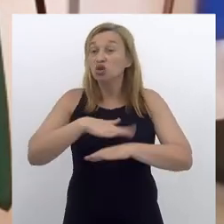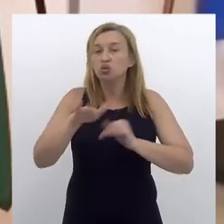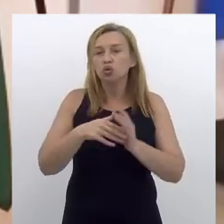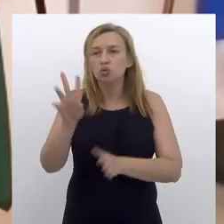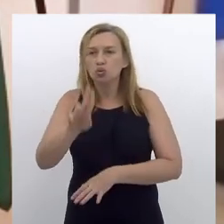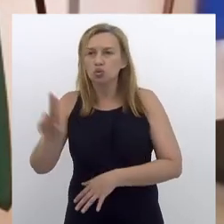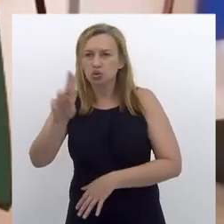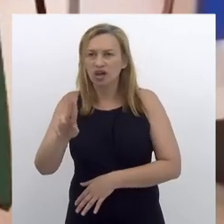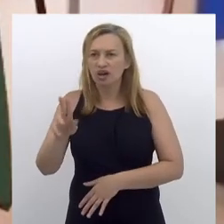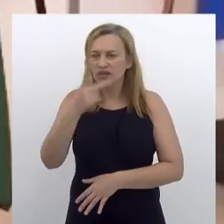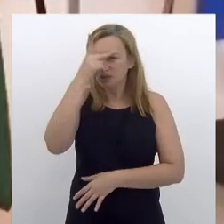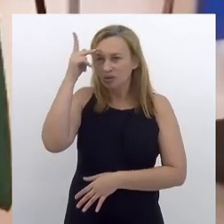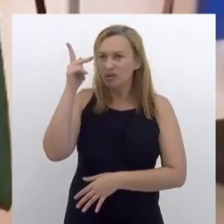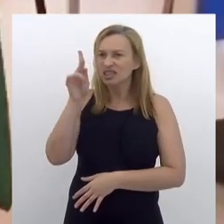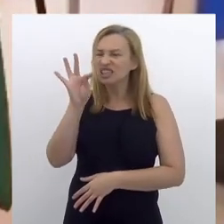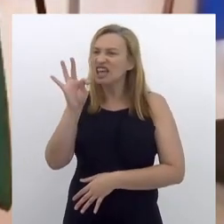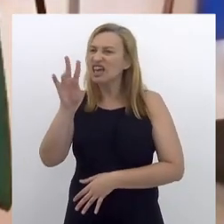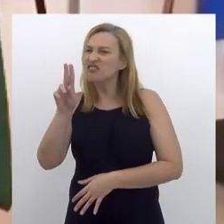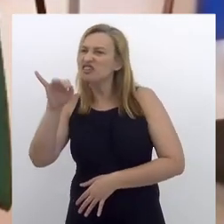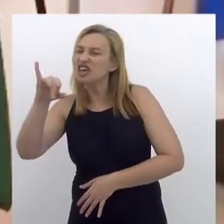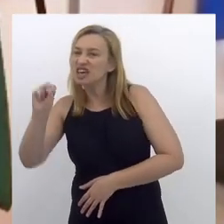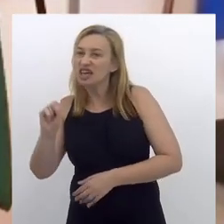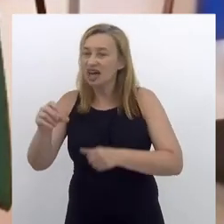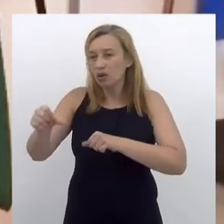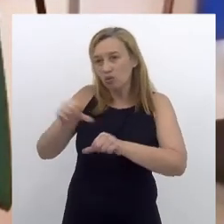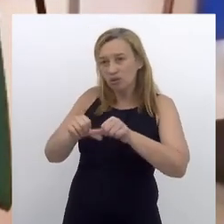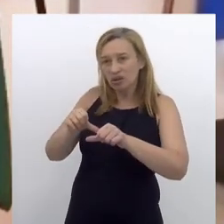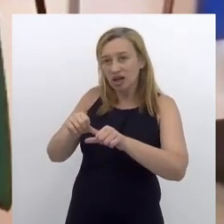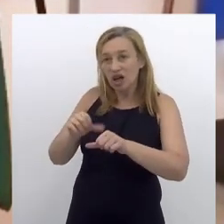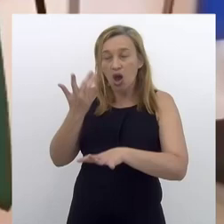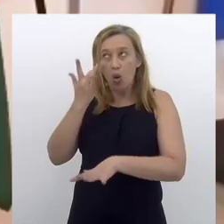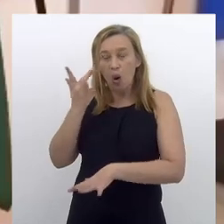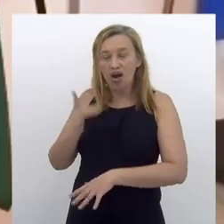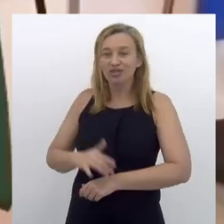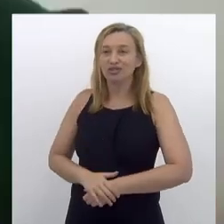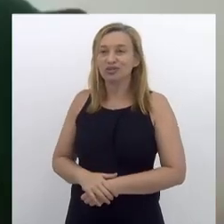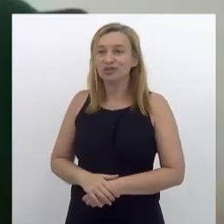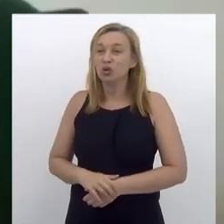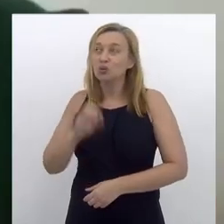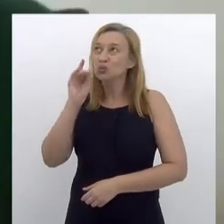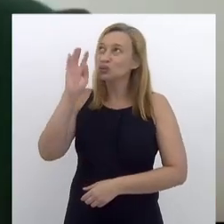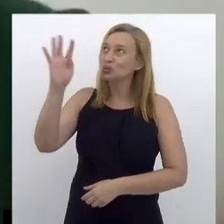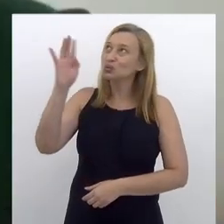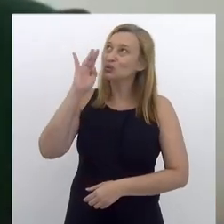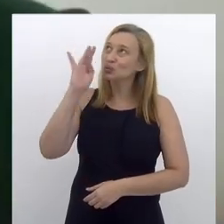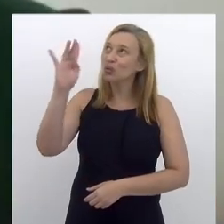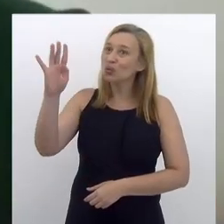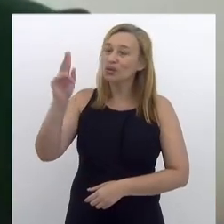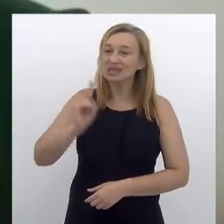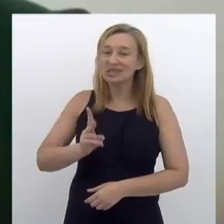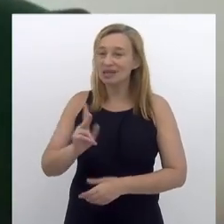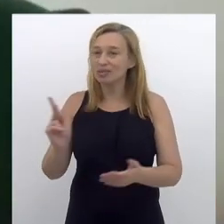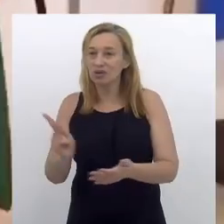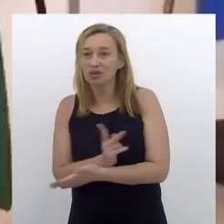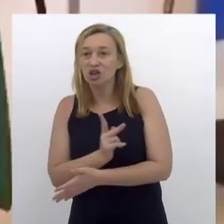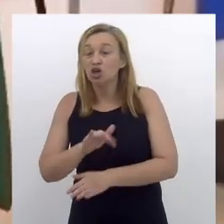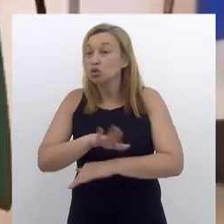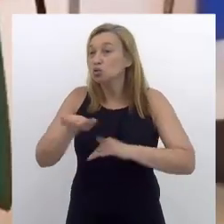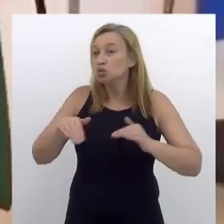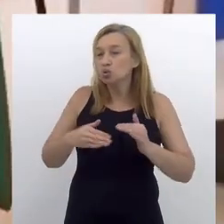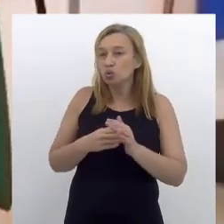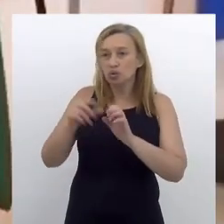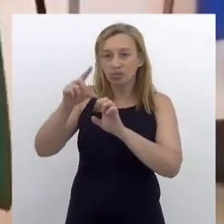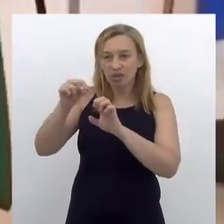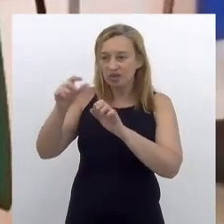que todo mundo usava. O pessoal sabia que Tervik era Victor ao contrário. Eu acho que o sonho, ele sempre acontece.